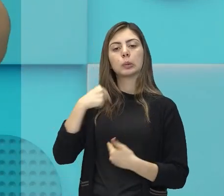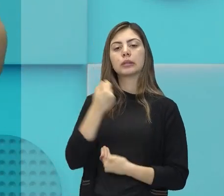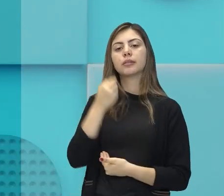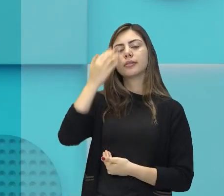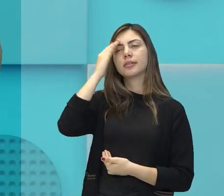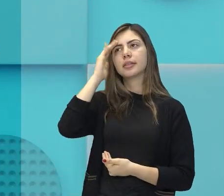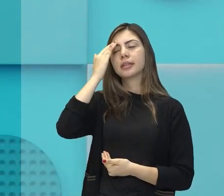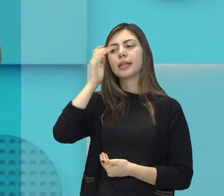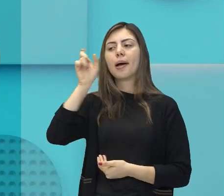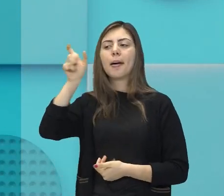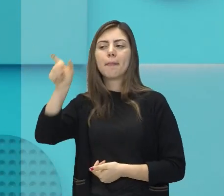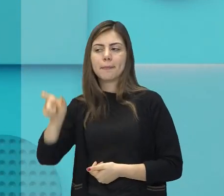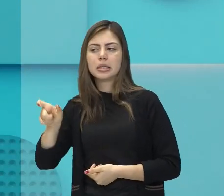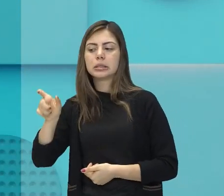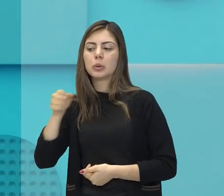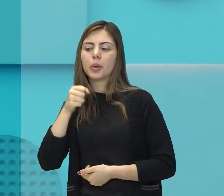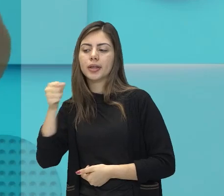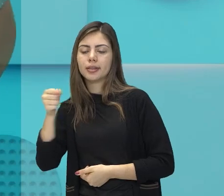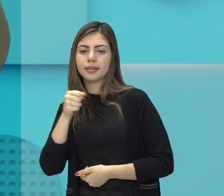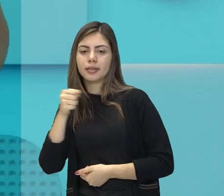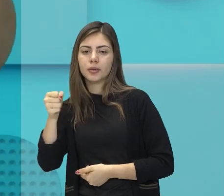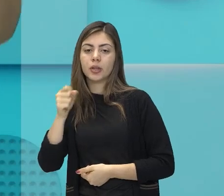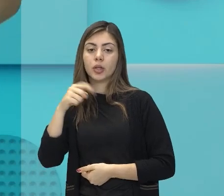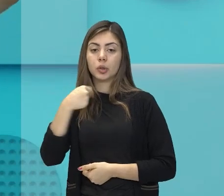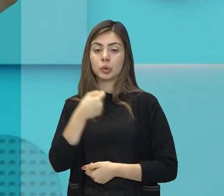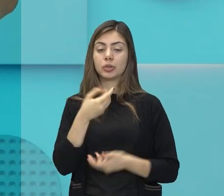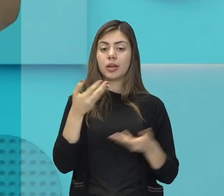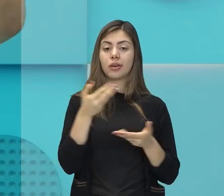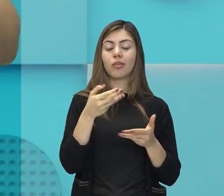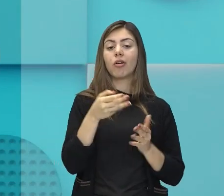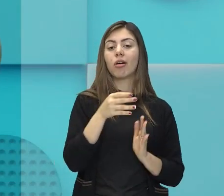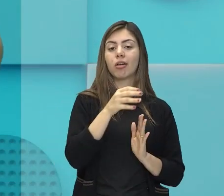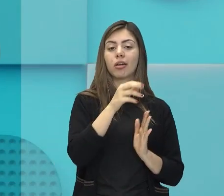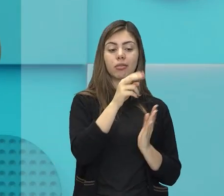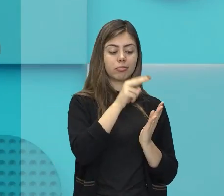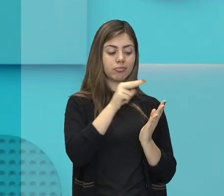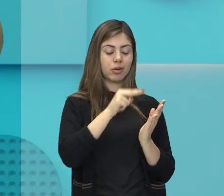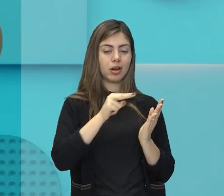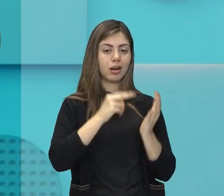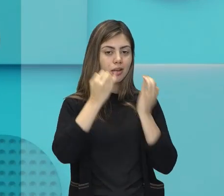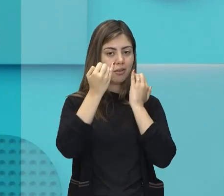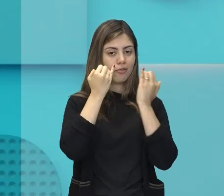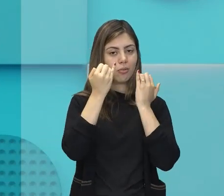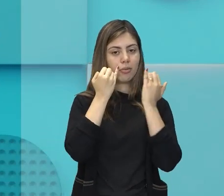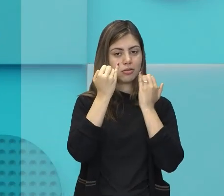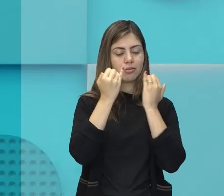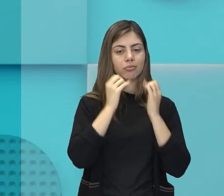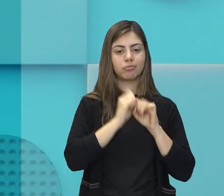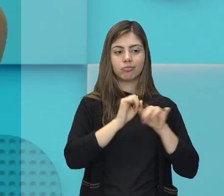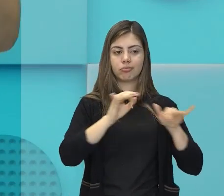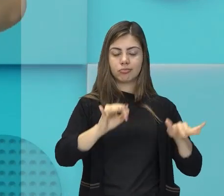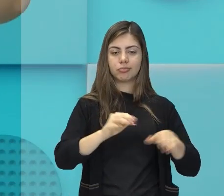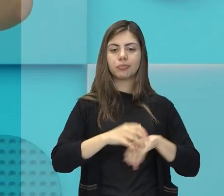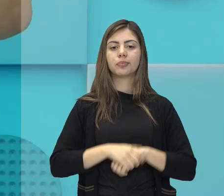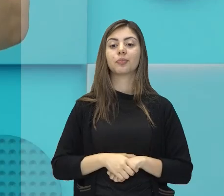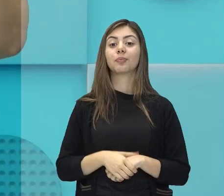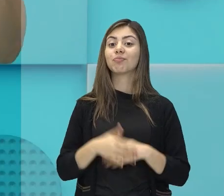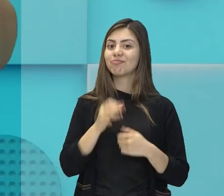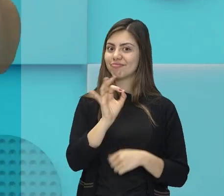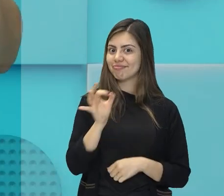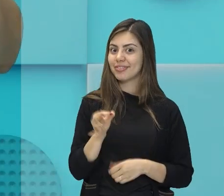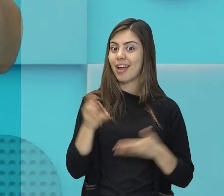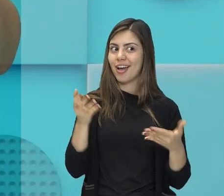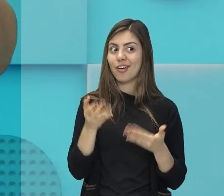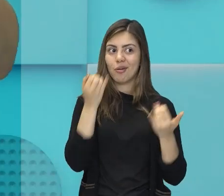quem será a pessoa entrevistada, nós vamos, então, ler sobre o fato noticiado. Isso mesmo, nós vamos, então, agora ler